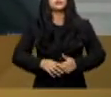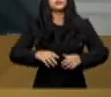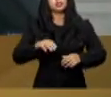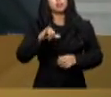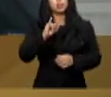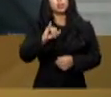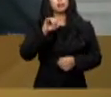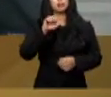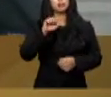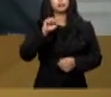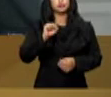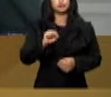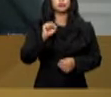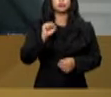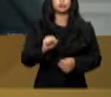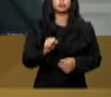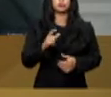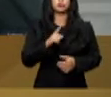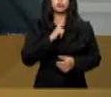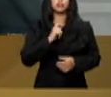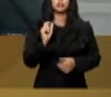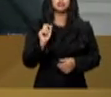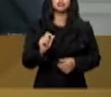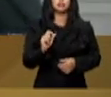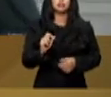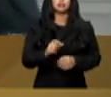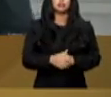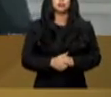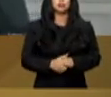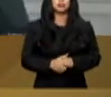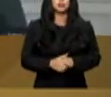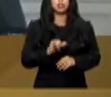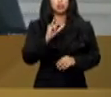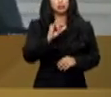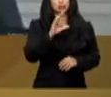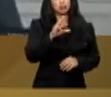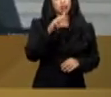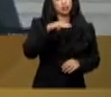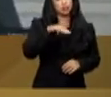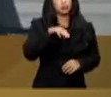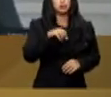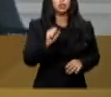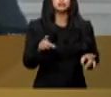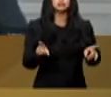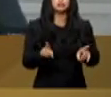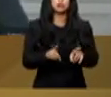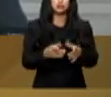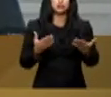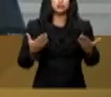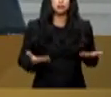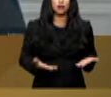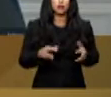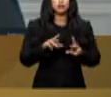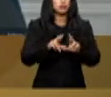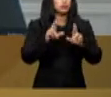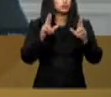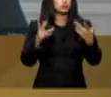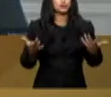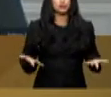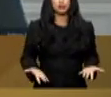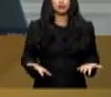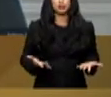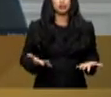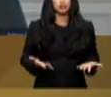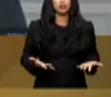a consumidor final não contribuinte do ICMS. Aqui é a diferença das fundamentações.